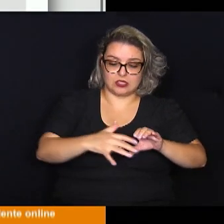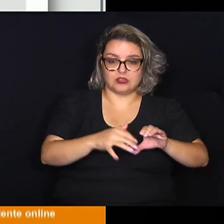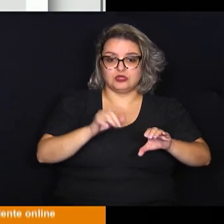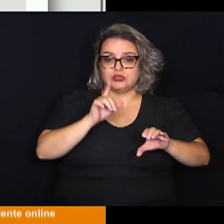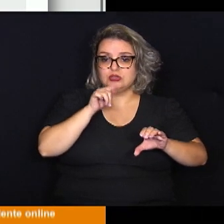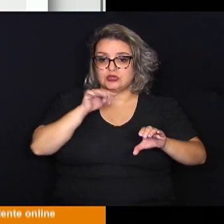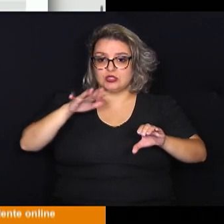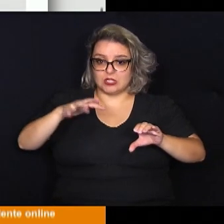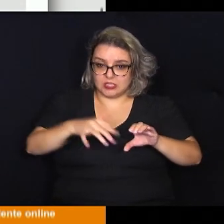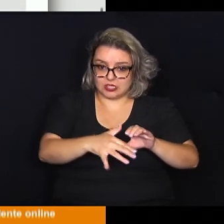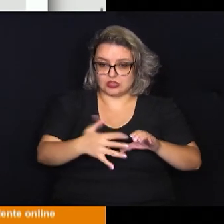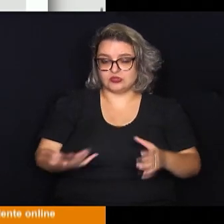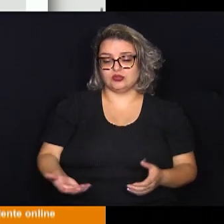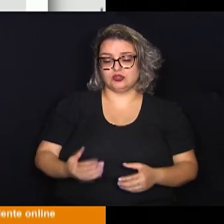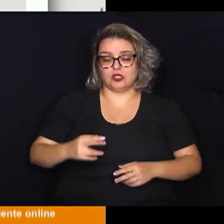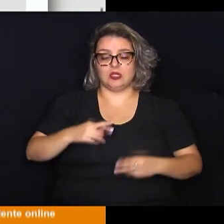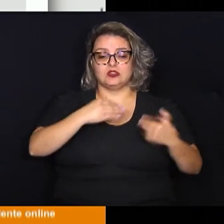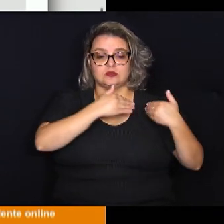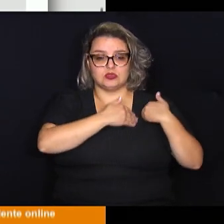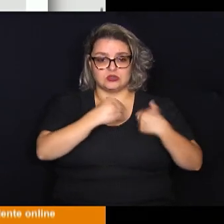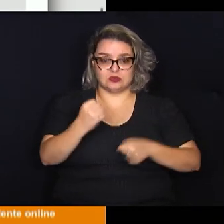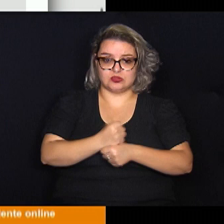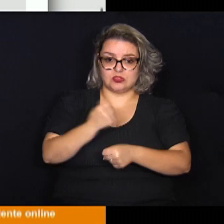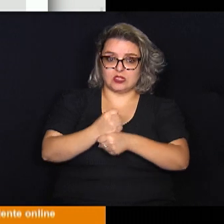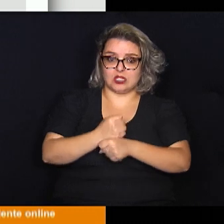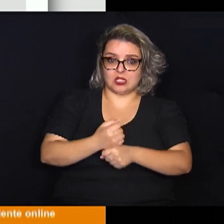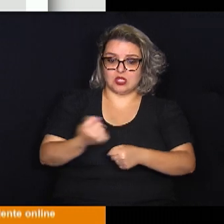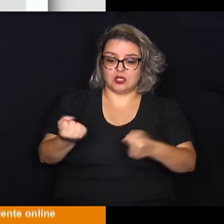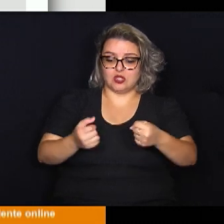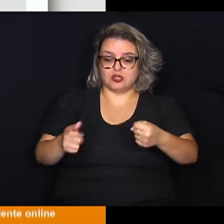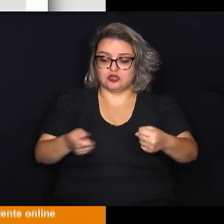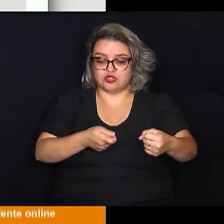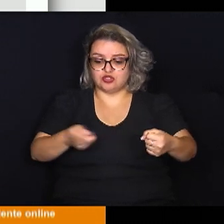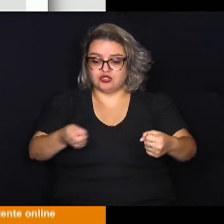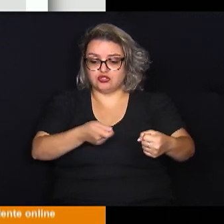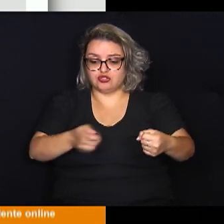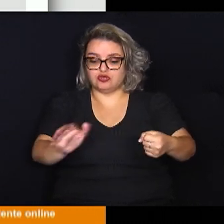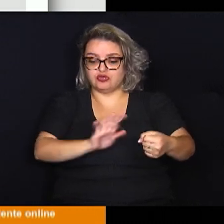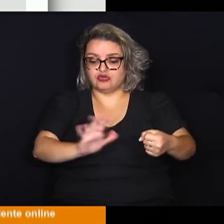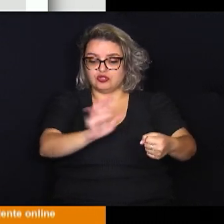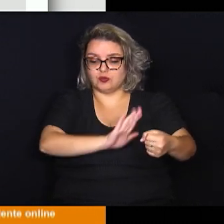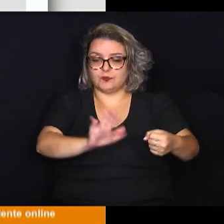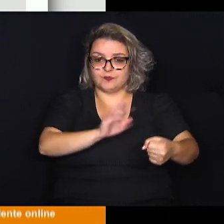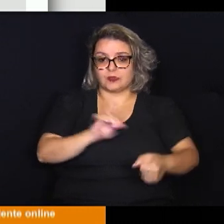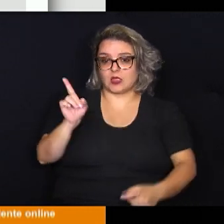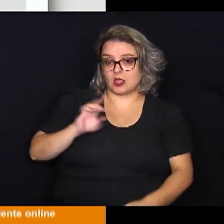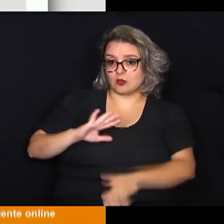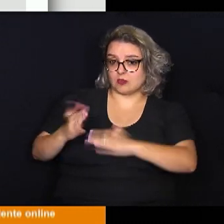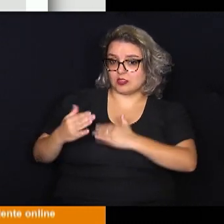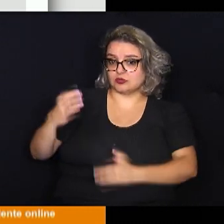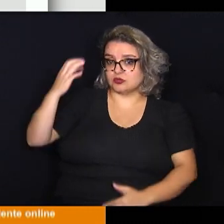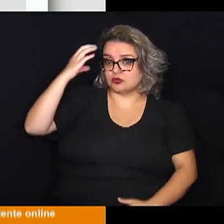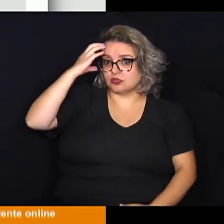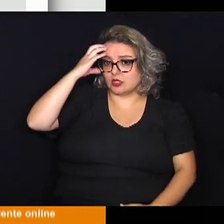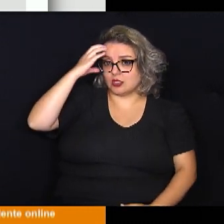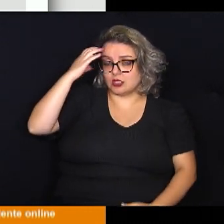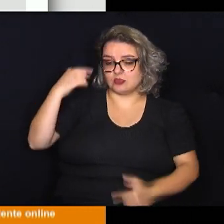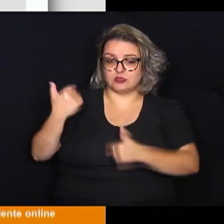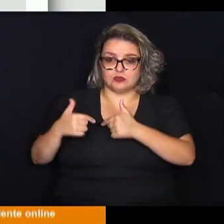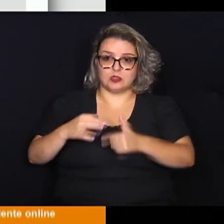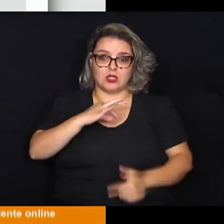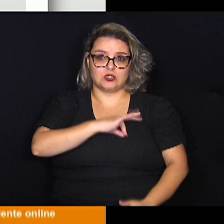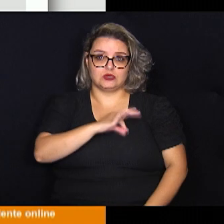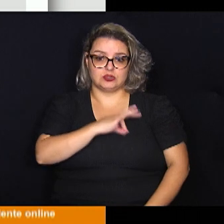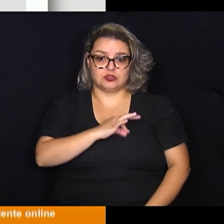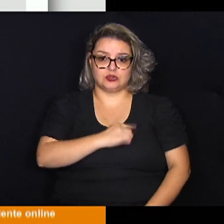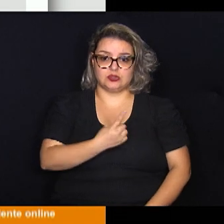obras, lavador de veículos. Para esse cargo, olha, lá no bairro do Taquaral, o trabalhador vai receber um